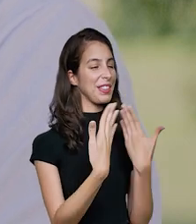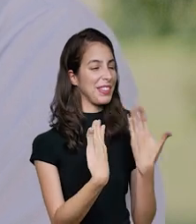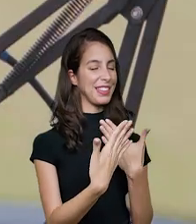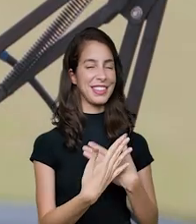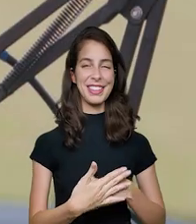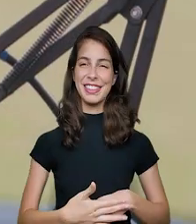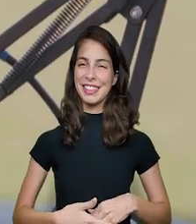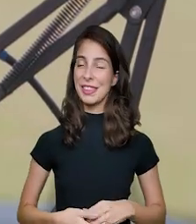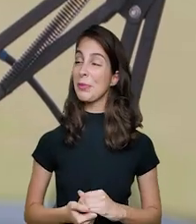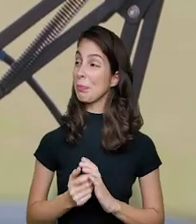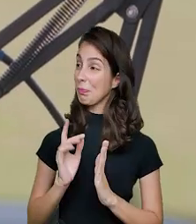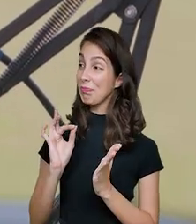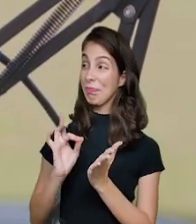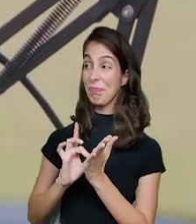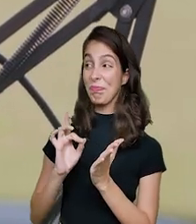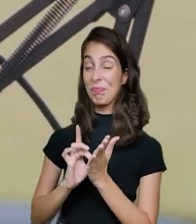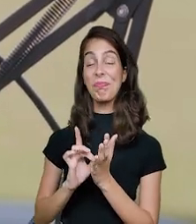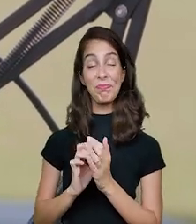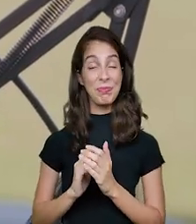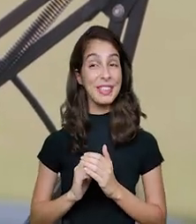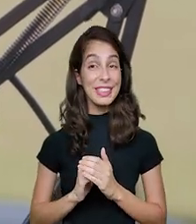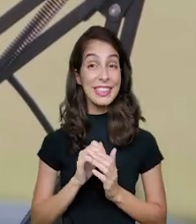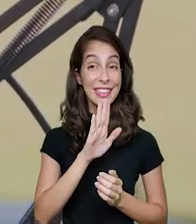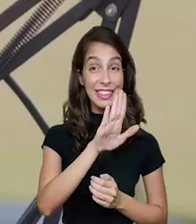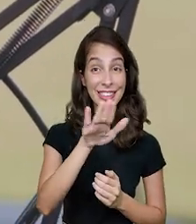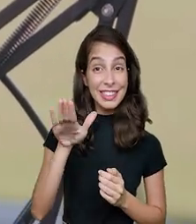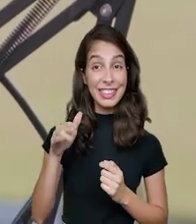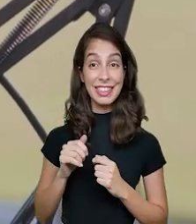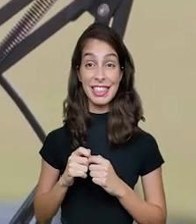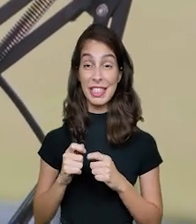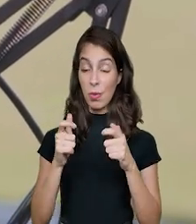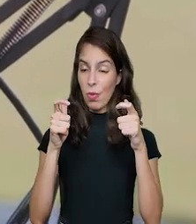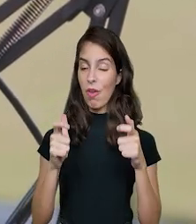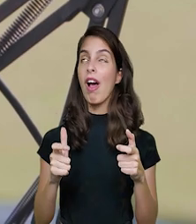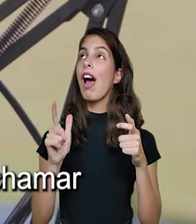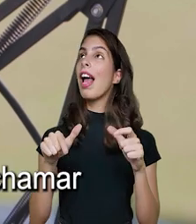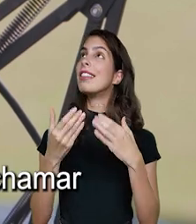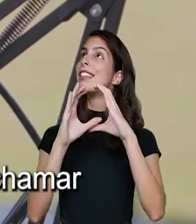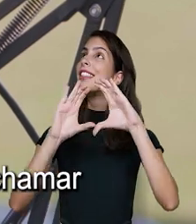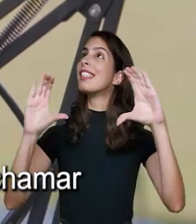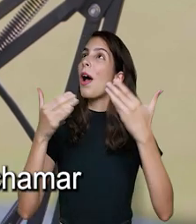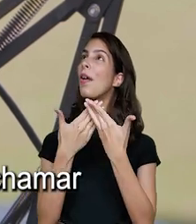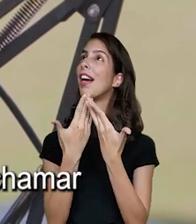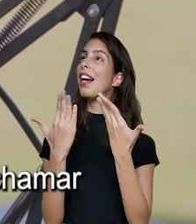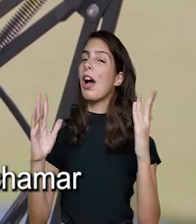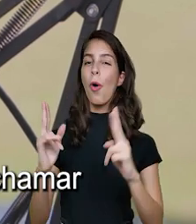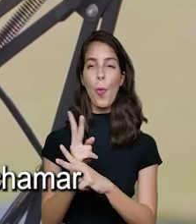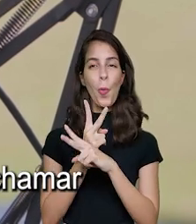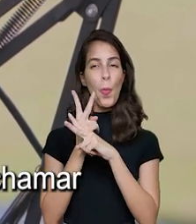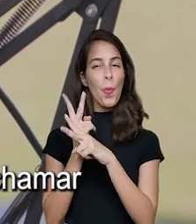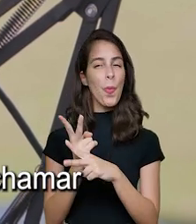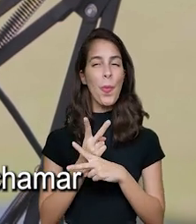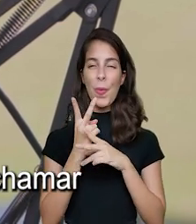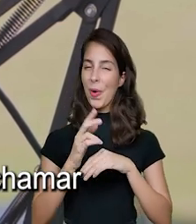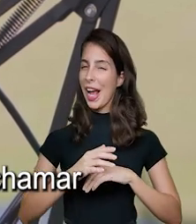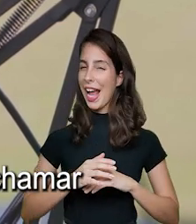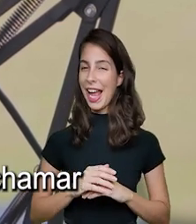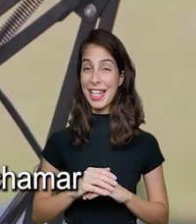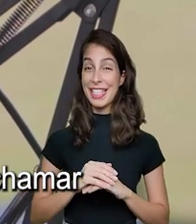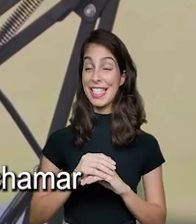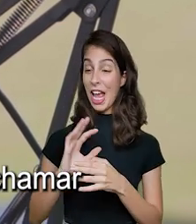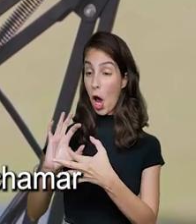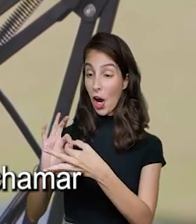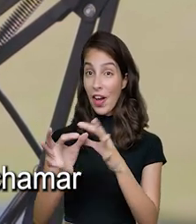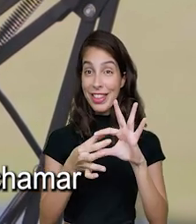participar É verdade gente a gente tá em um a céu aberto tá uma delícia esse conexões o podcast do conecções